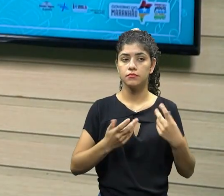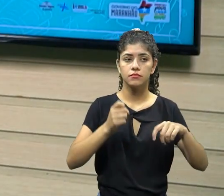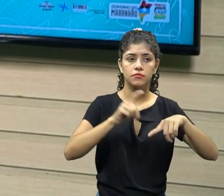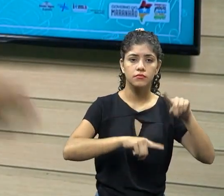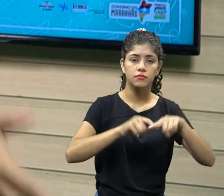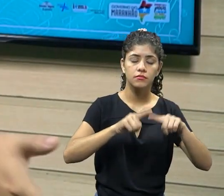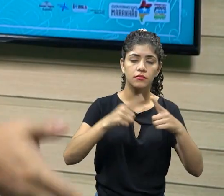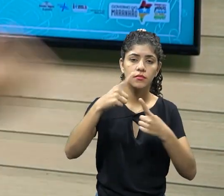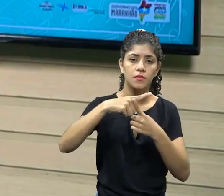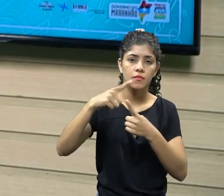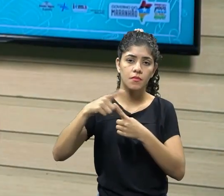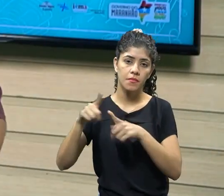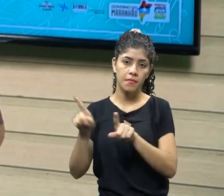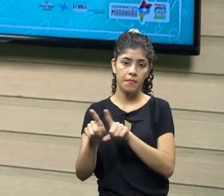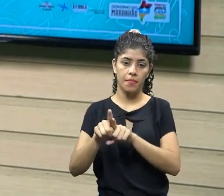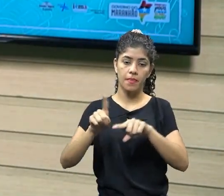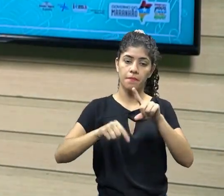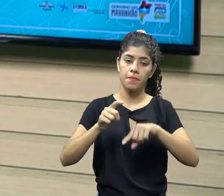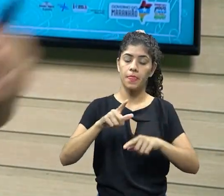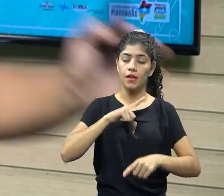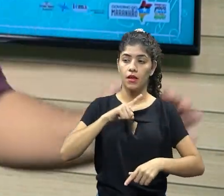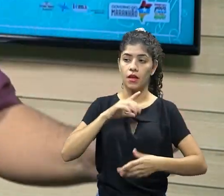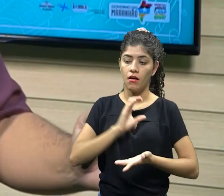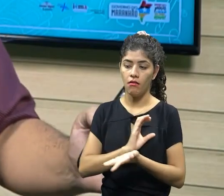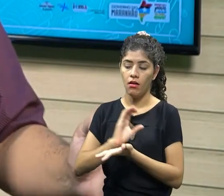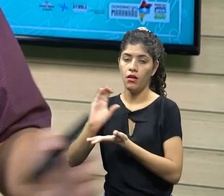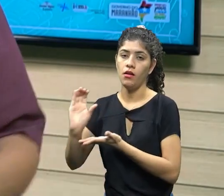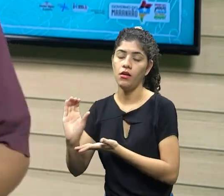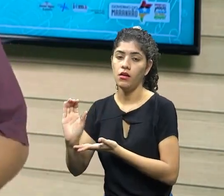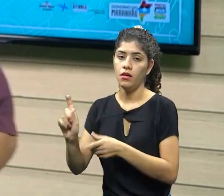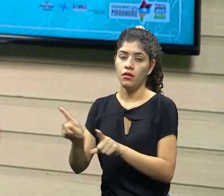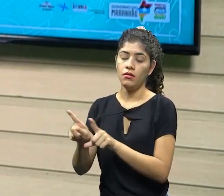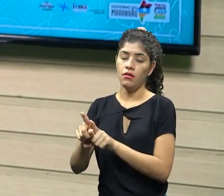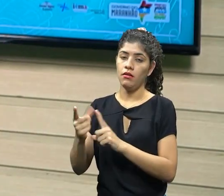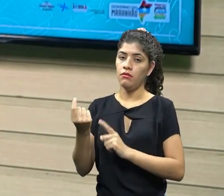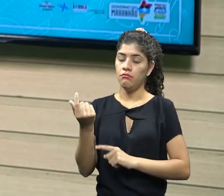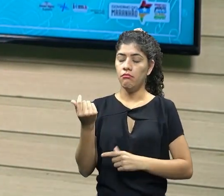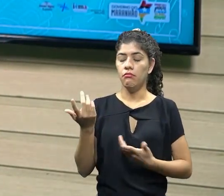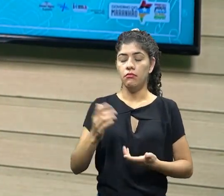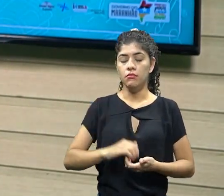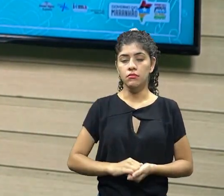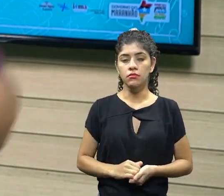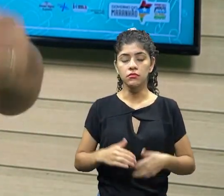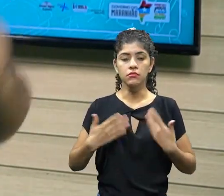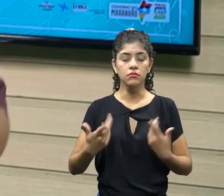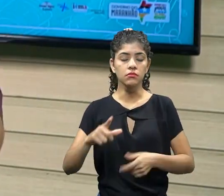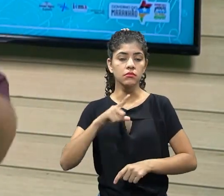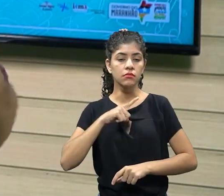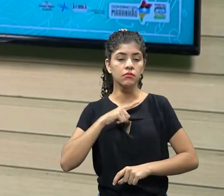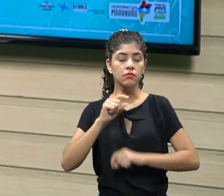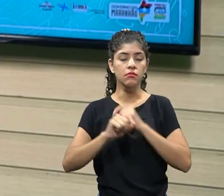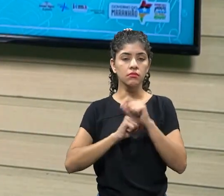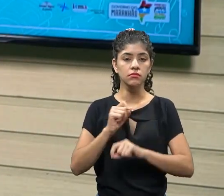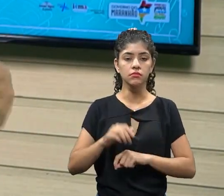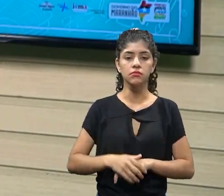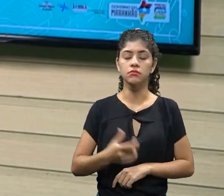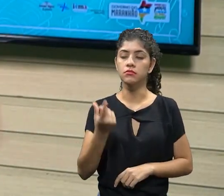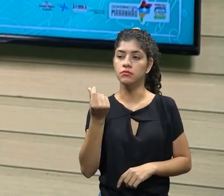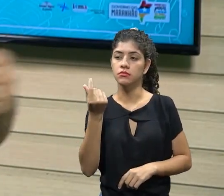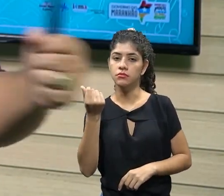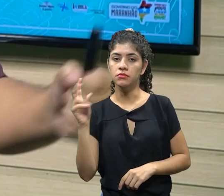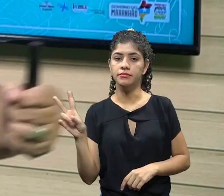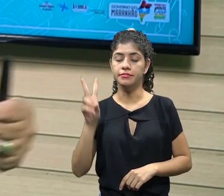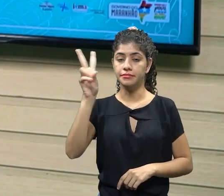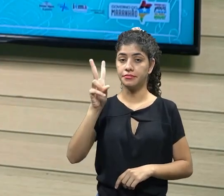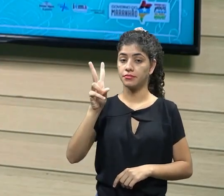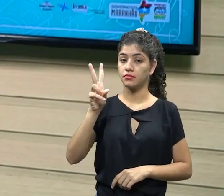vai ter o investimento do produto em si e quanto ele custa. Então, se eu tenho um valor de preço de mercado, eu consigo negociar